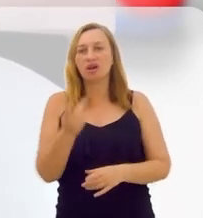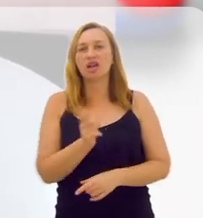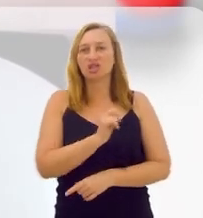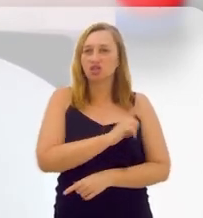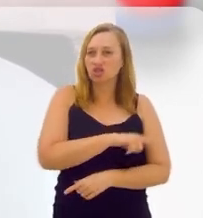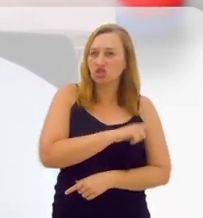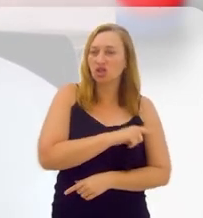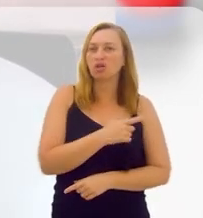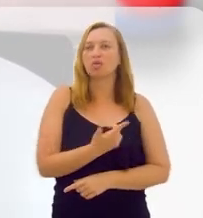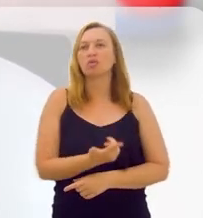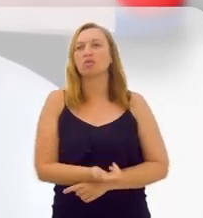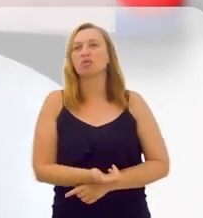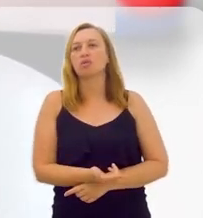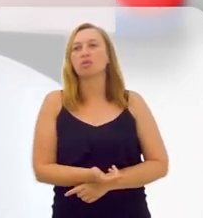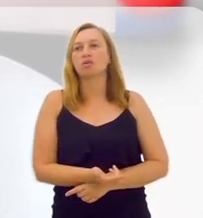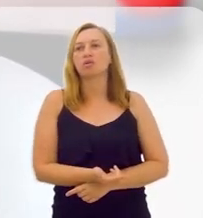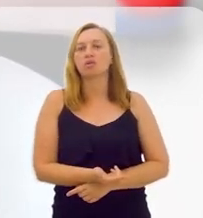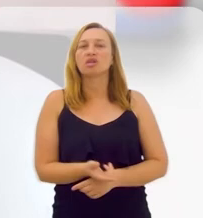fala sobre gestão,